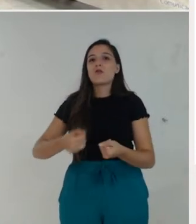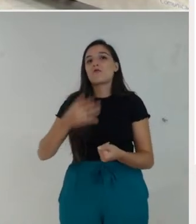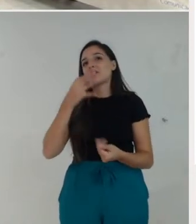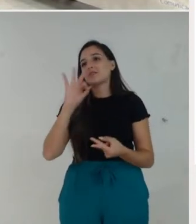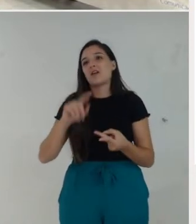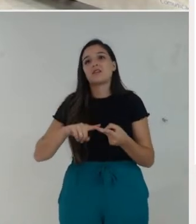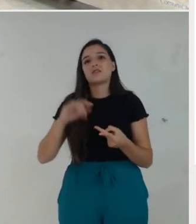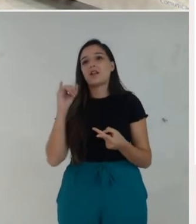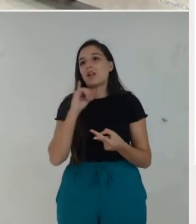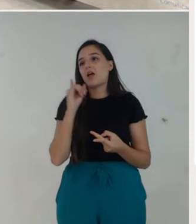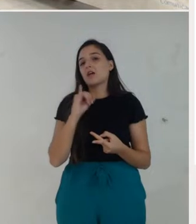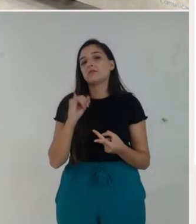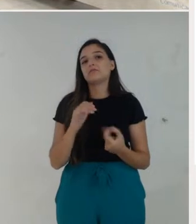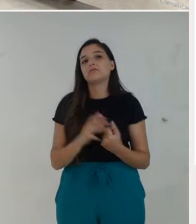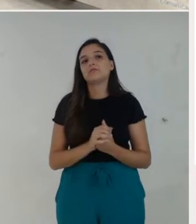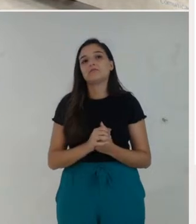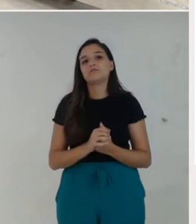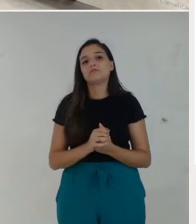e aí